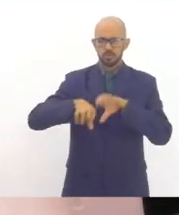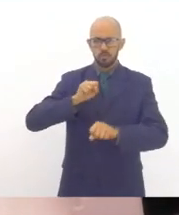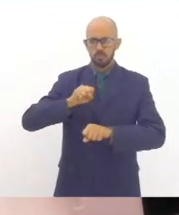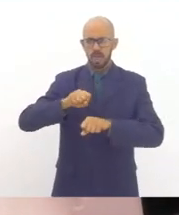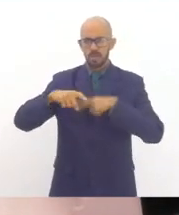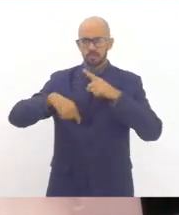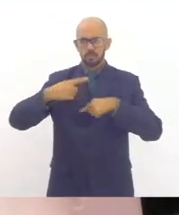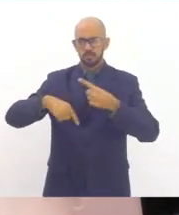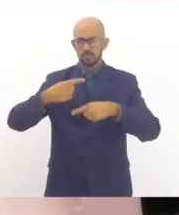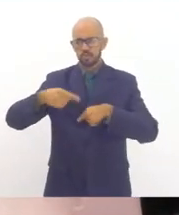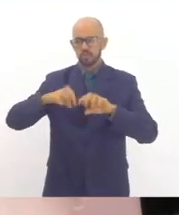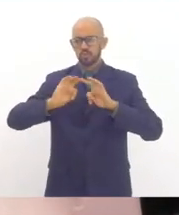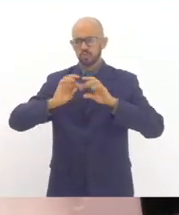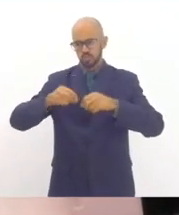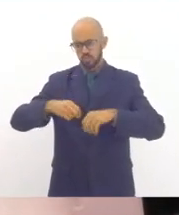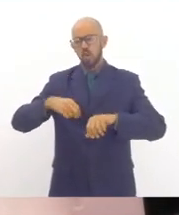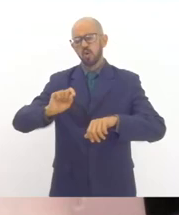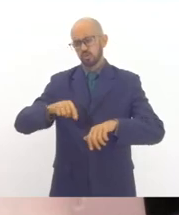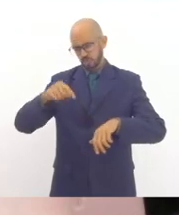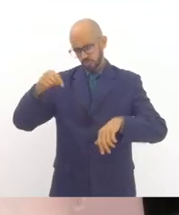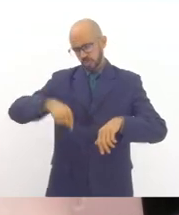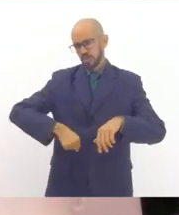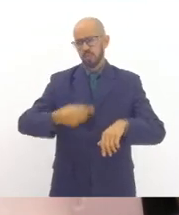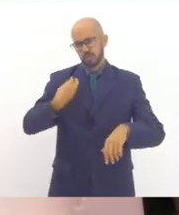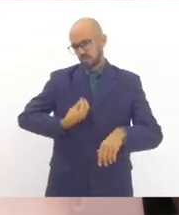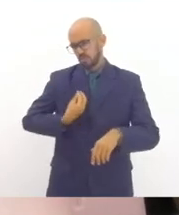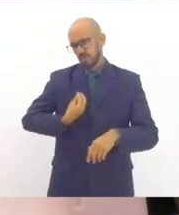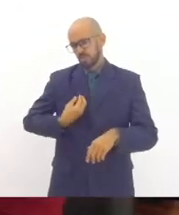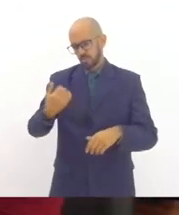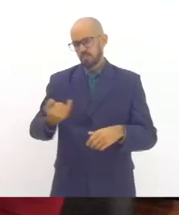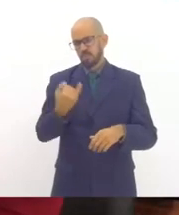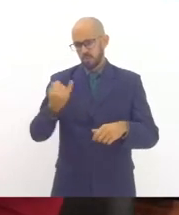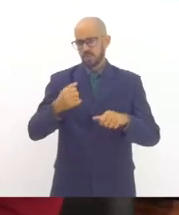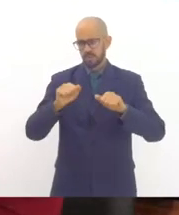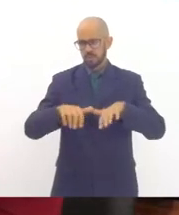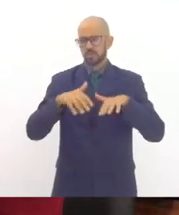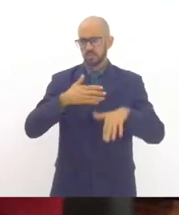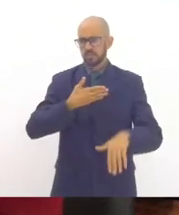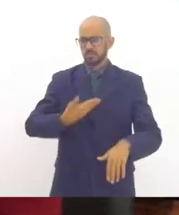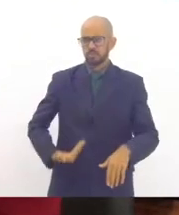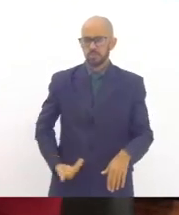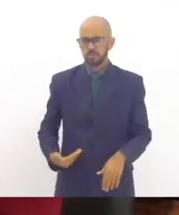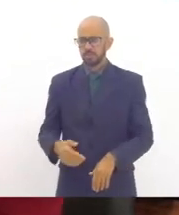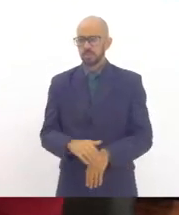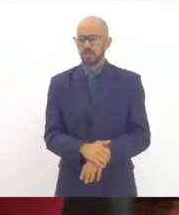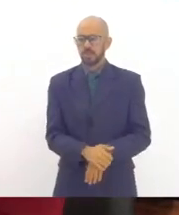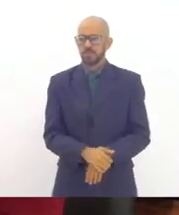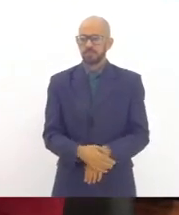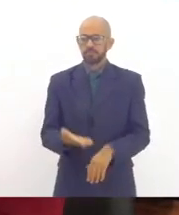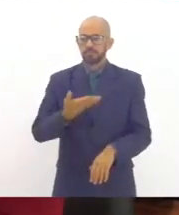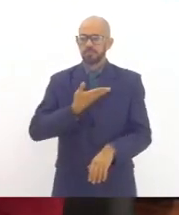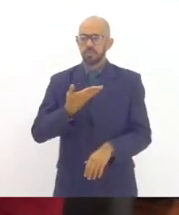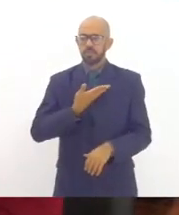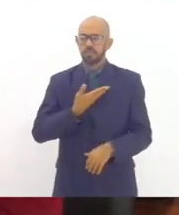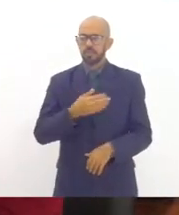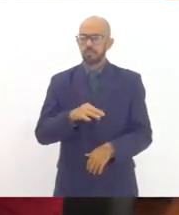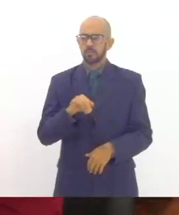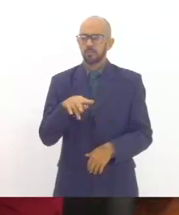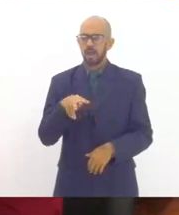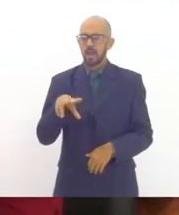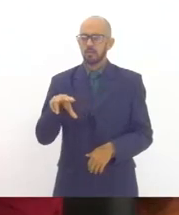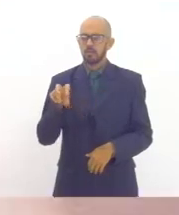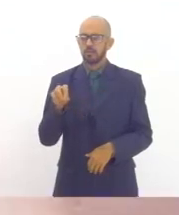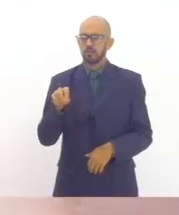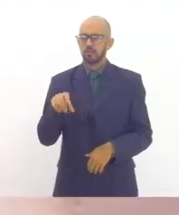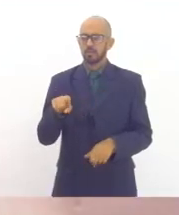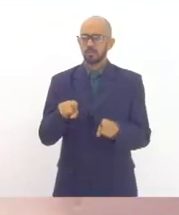estudantis aqui presentes nesta importante audiência pública. e o meu amigo, claro, Flávio Serafini, meu parceiro de